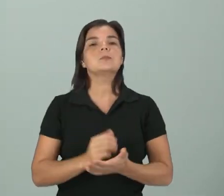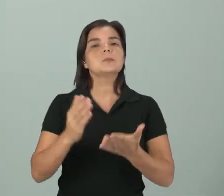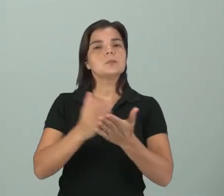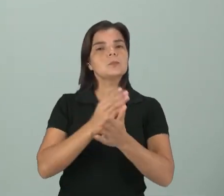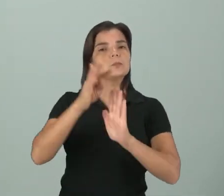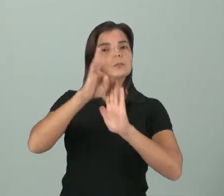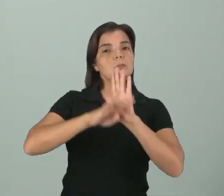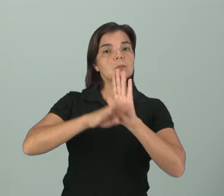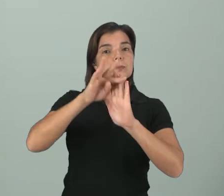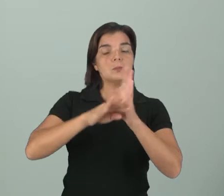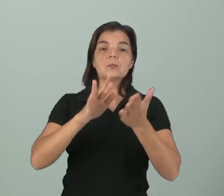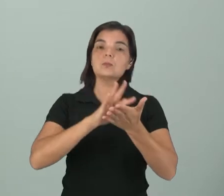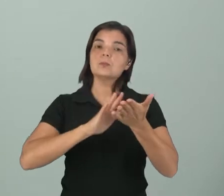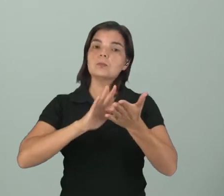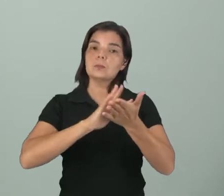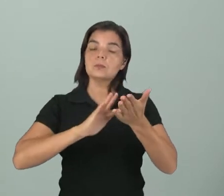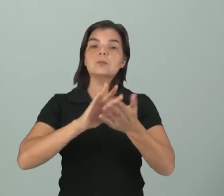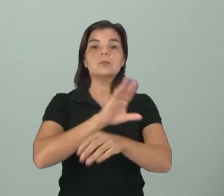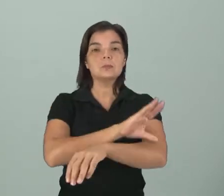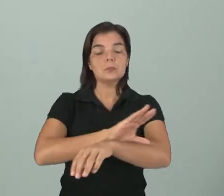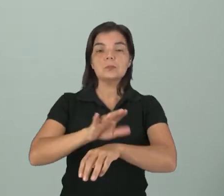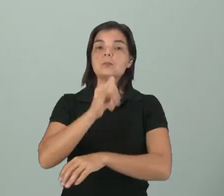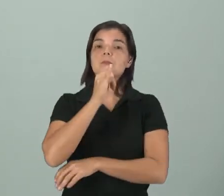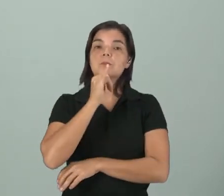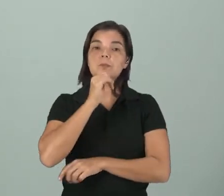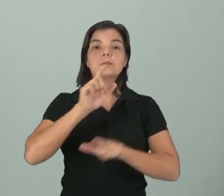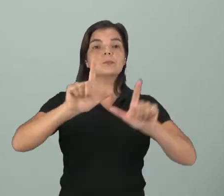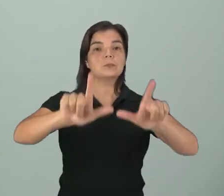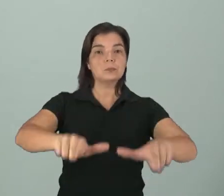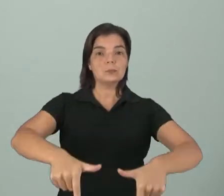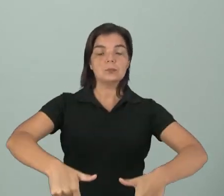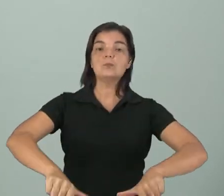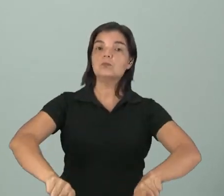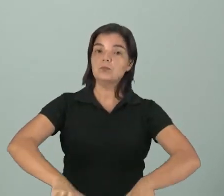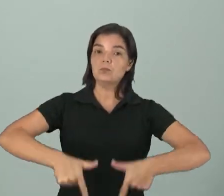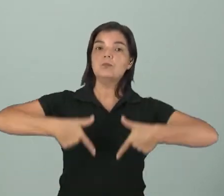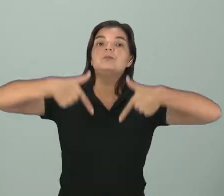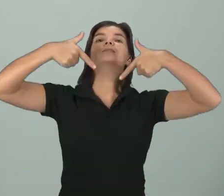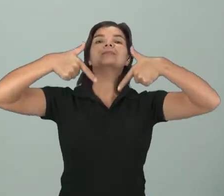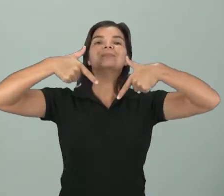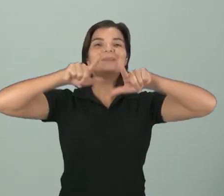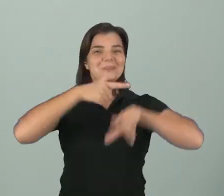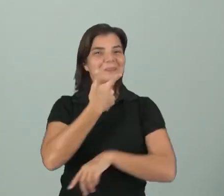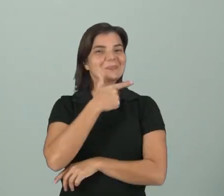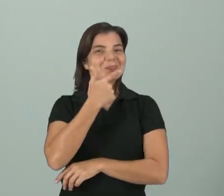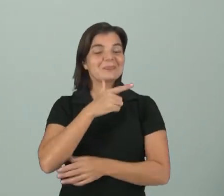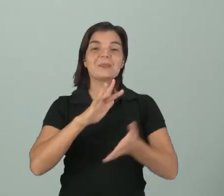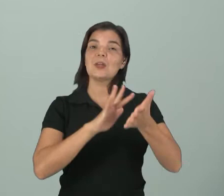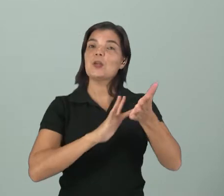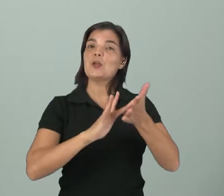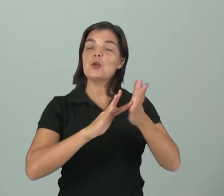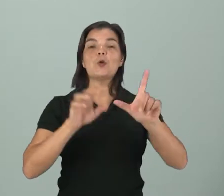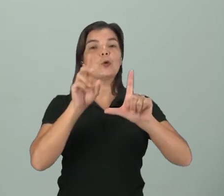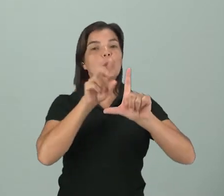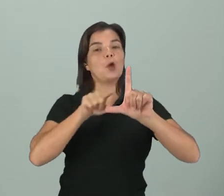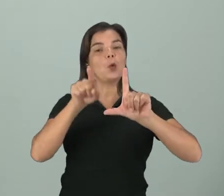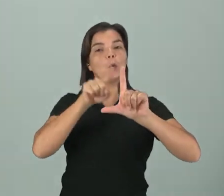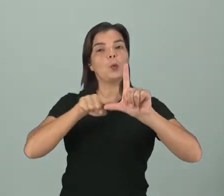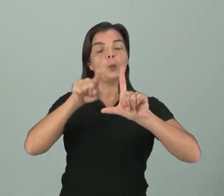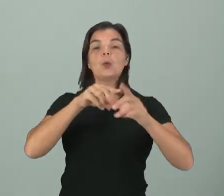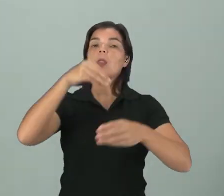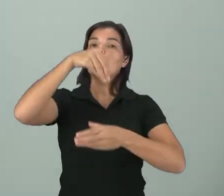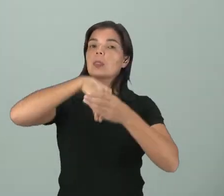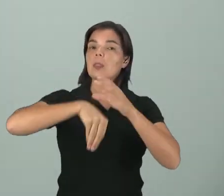alguns textos da cultura digital. Estudamos, por exemplo, o meme e o GIF. Hoje nós vamos falar de práticas que